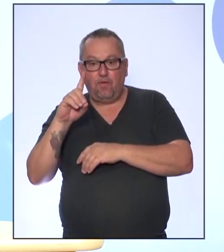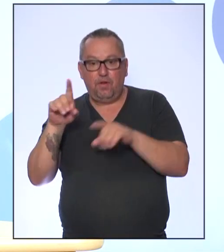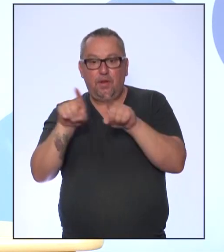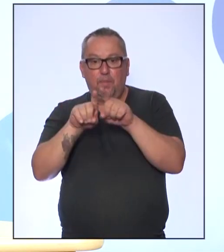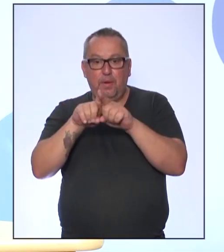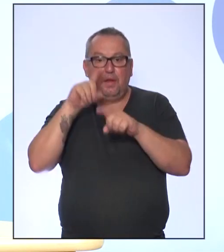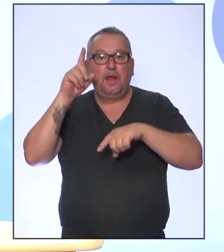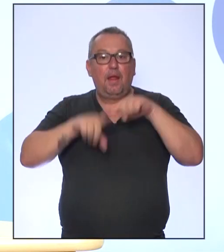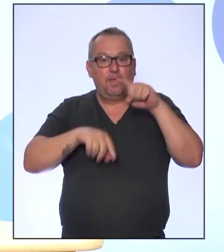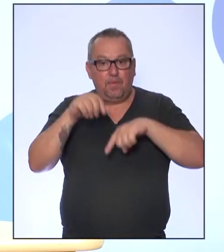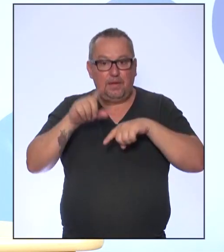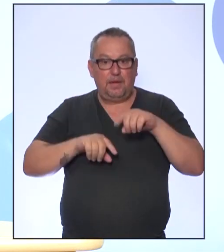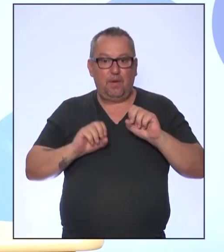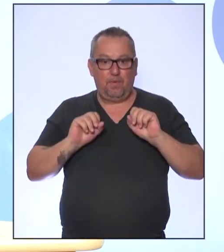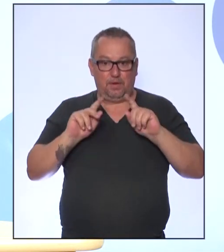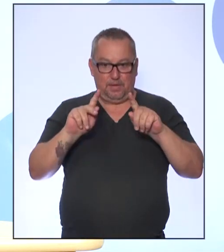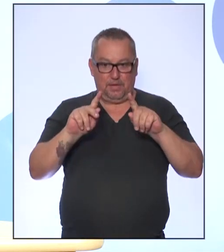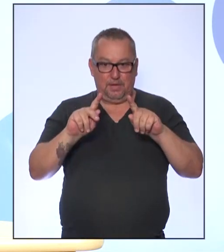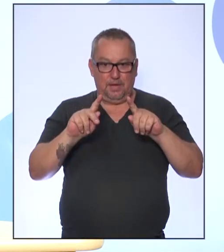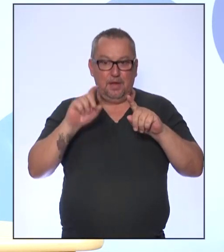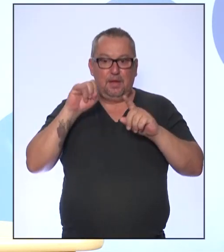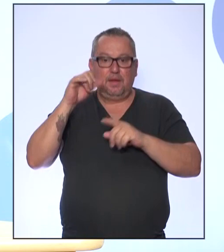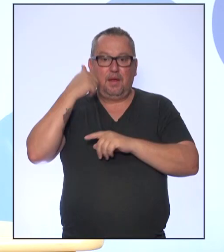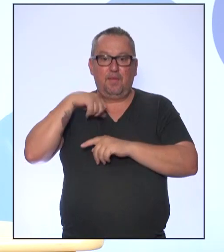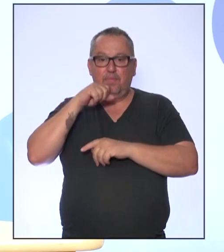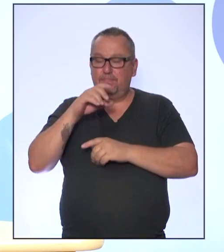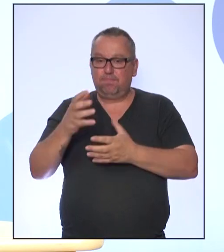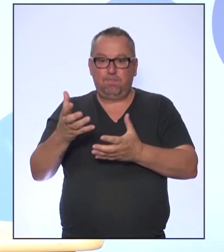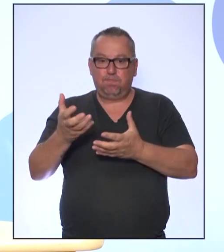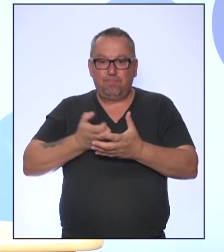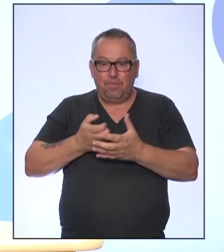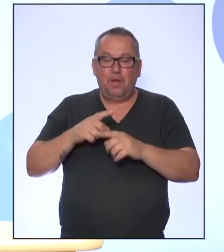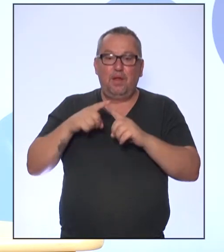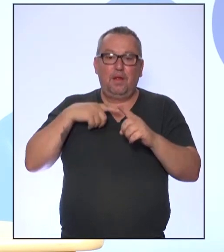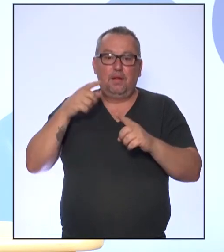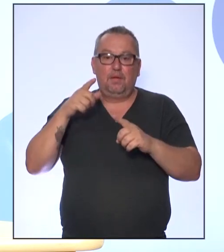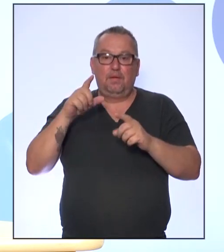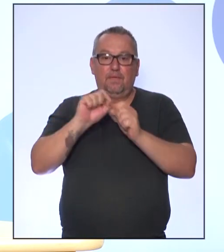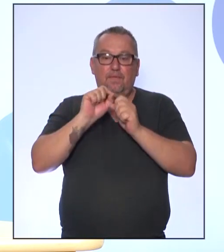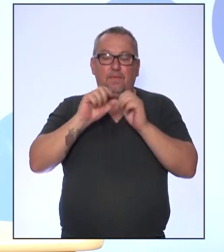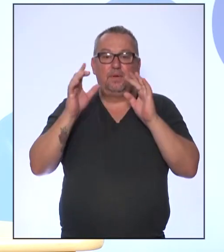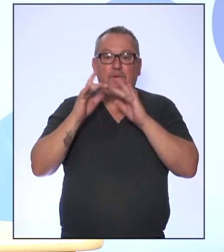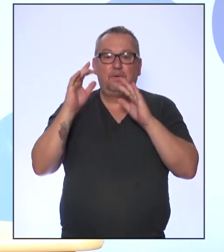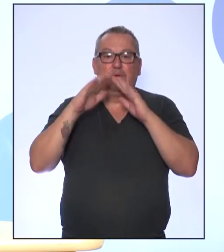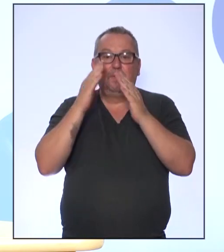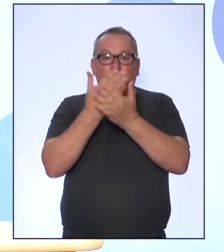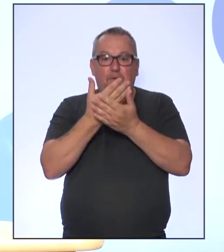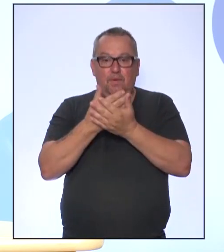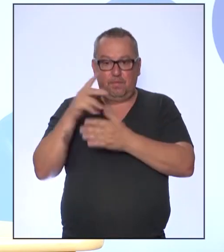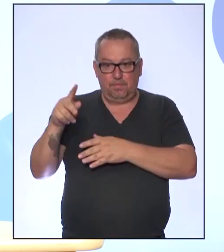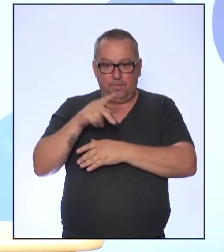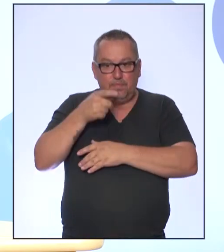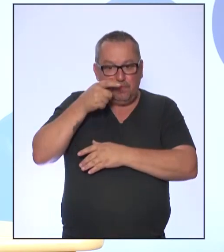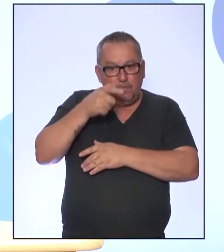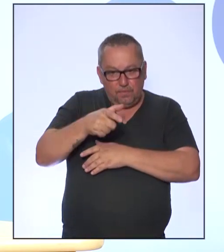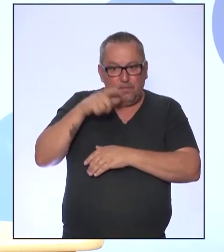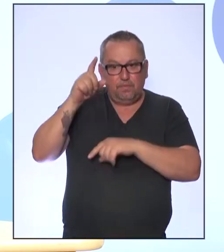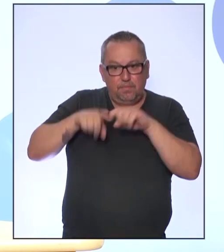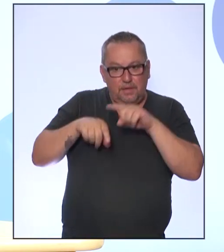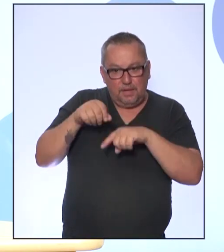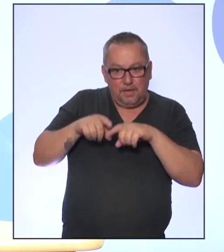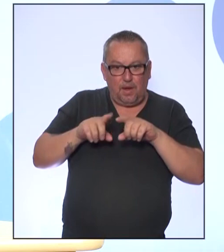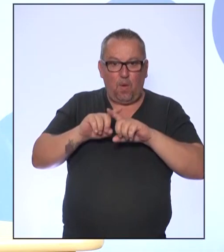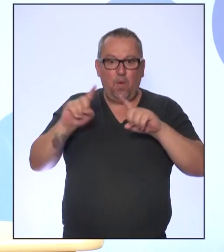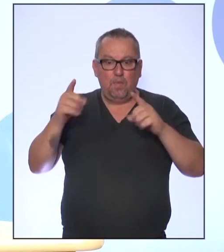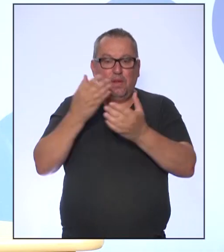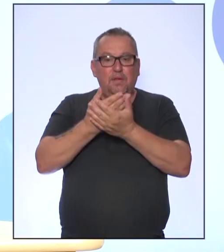tem esse material, tá bom? Se as mães não receberam, entre em contato aí com a escola, com o professor, para vocês verificarem a questão do material. Mas essa